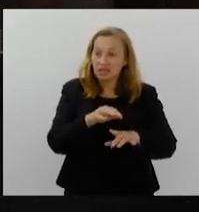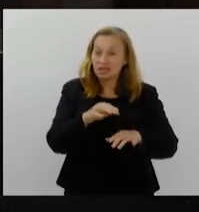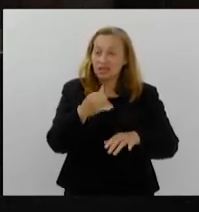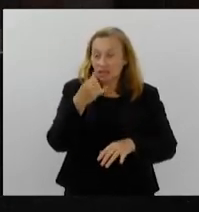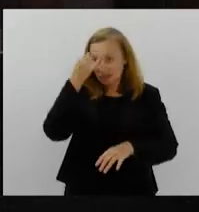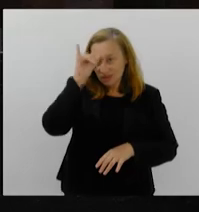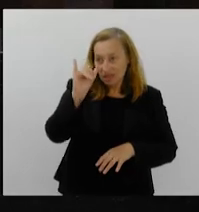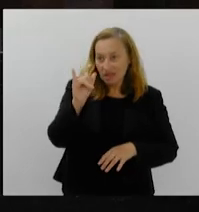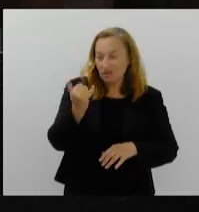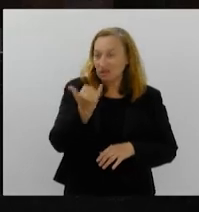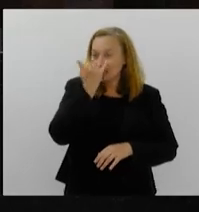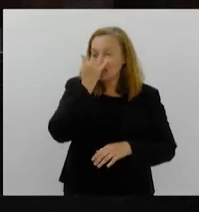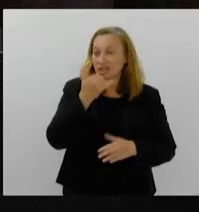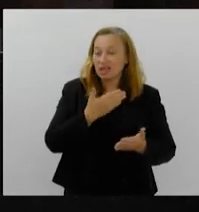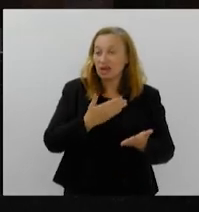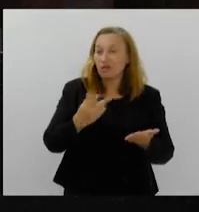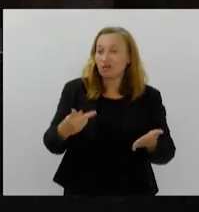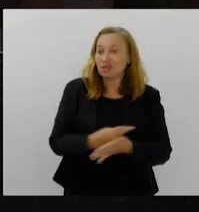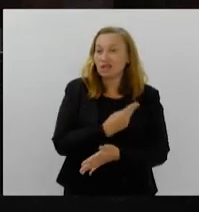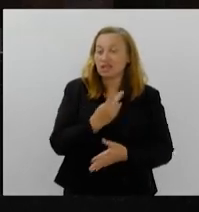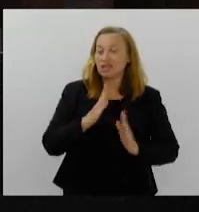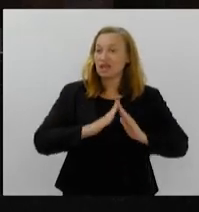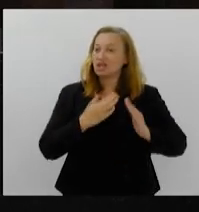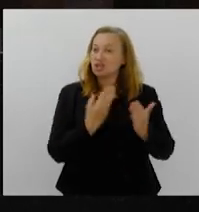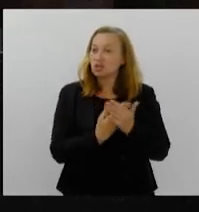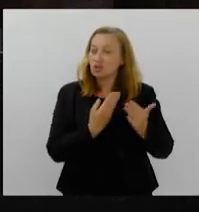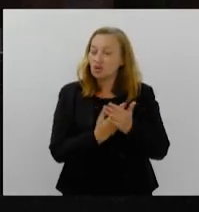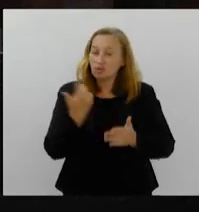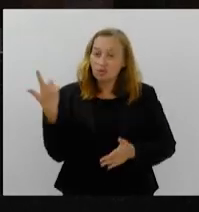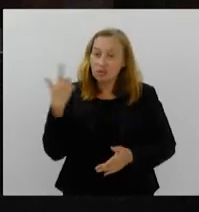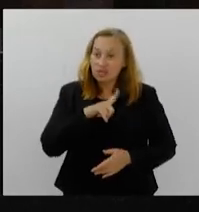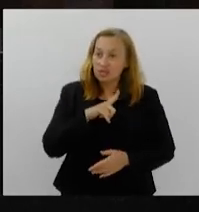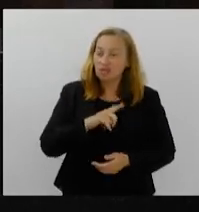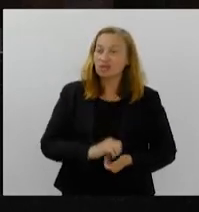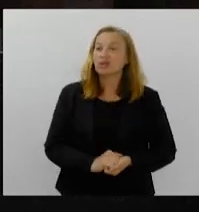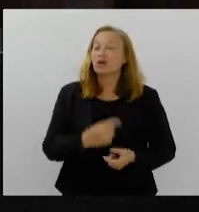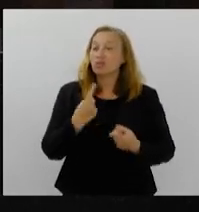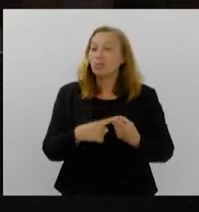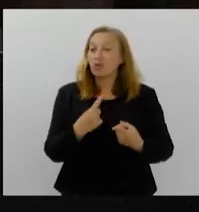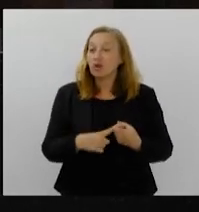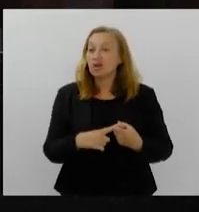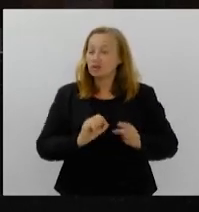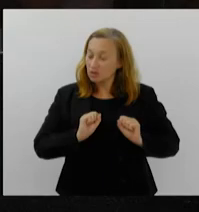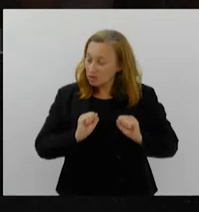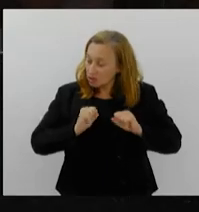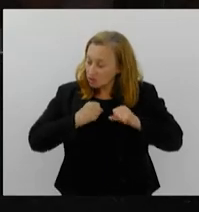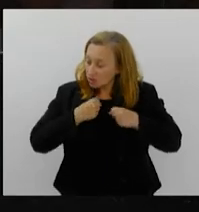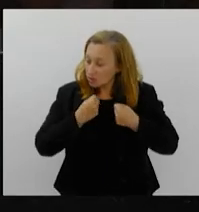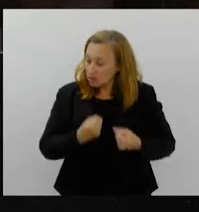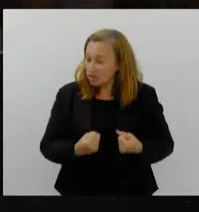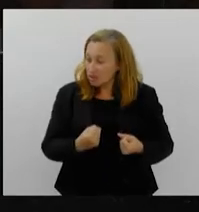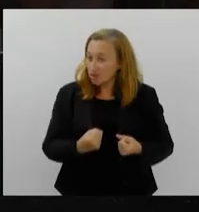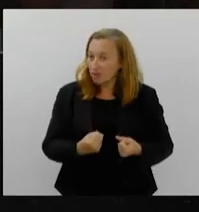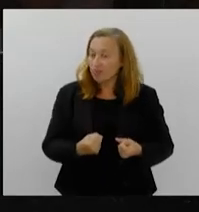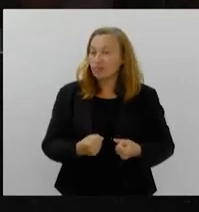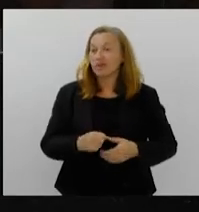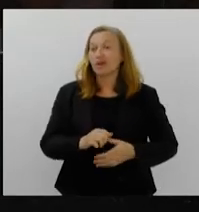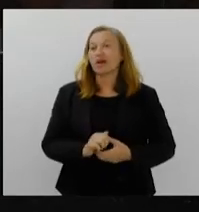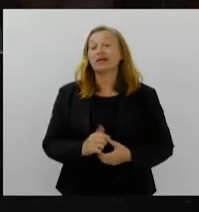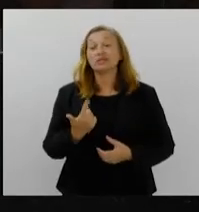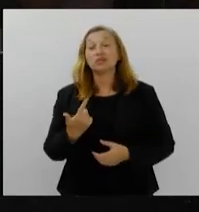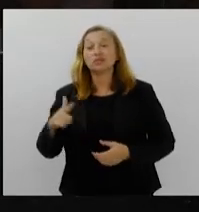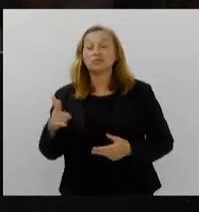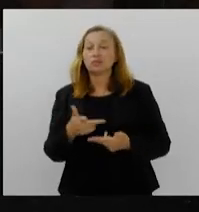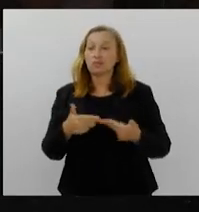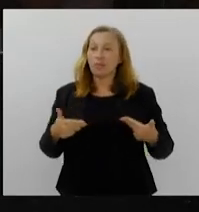escola. E nós estamos chegando lá. Por quê? Porque nós nos dedicamos. A pessoa fala assim. E outra